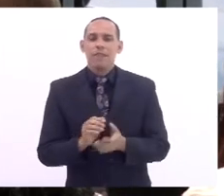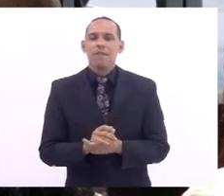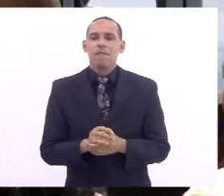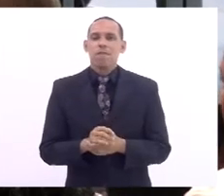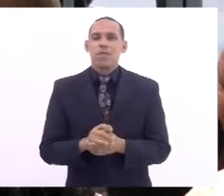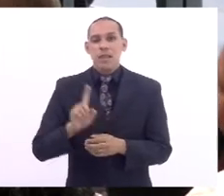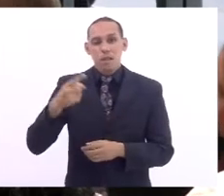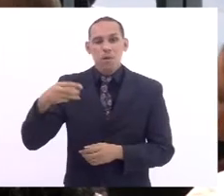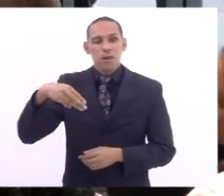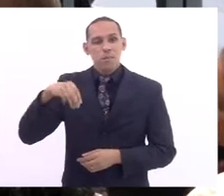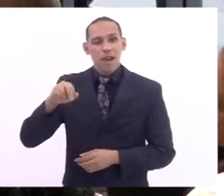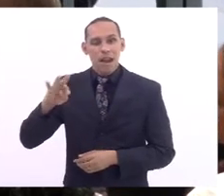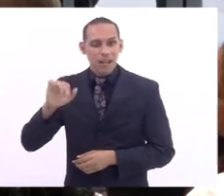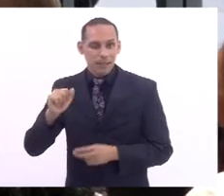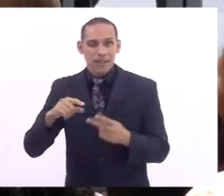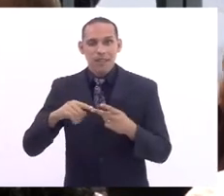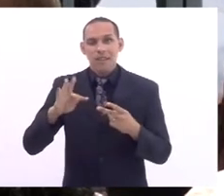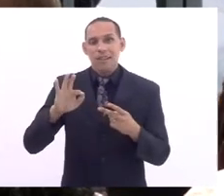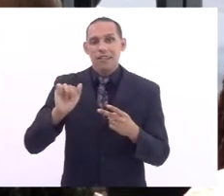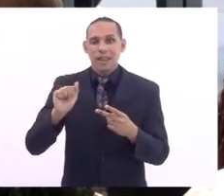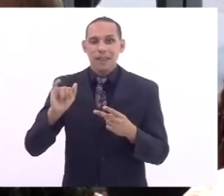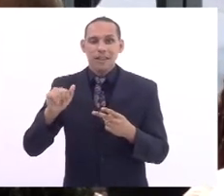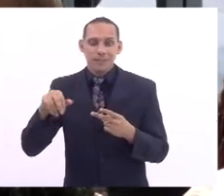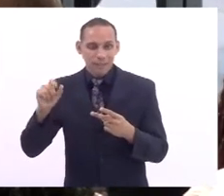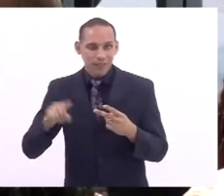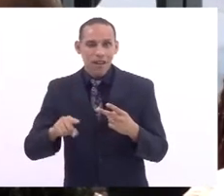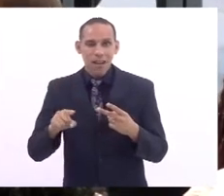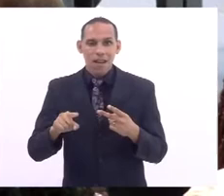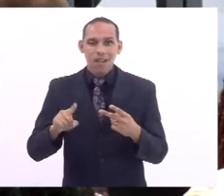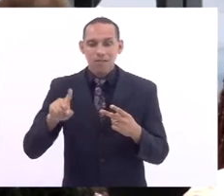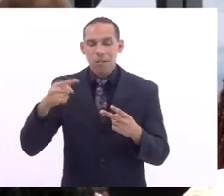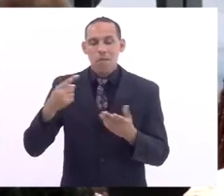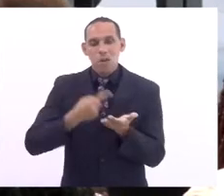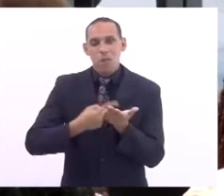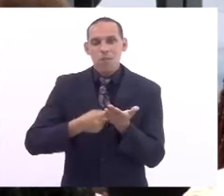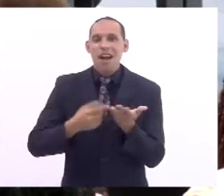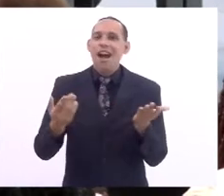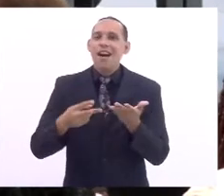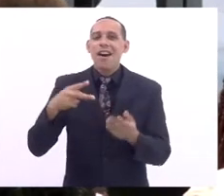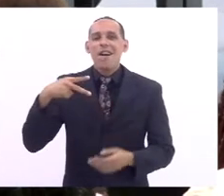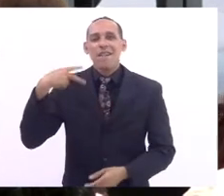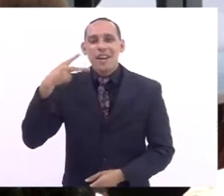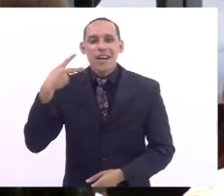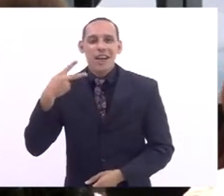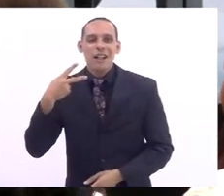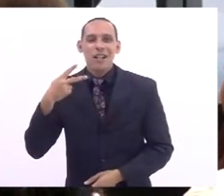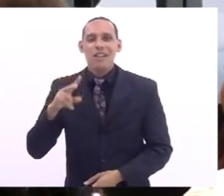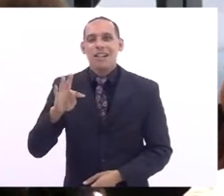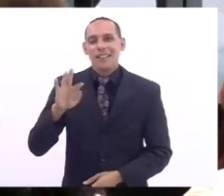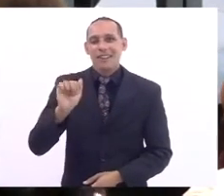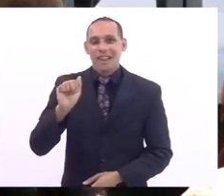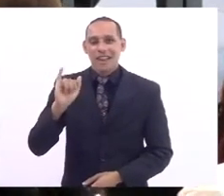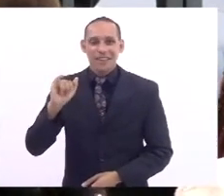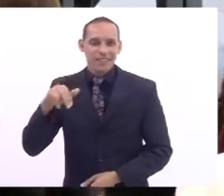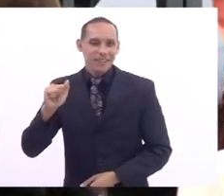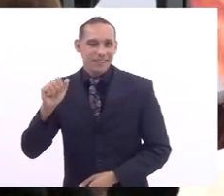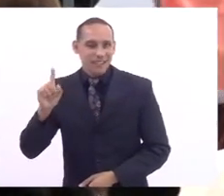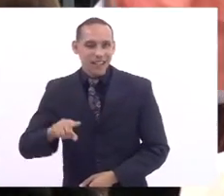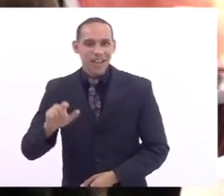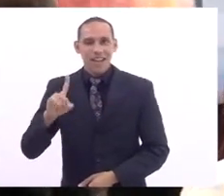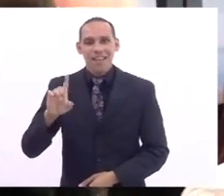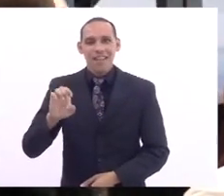adiante ter um compromisso então por favor Nossa convidada primeiro eu falei nossa amiga Vereador a Tainá de Paula por favor